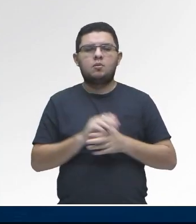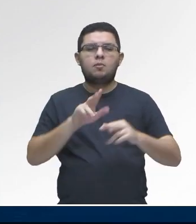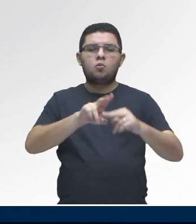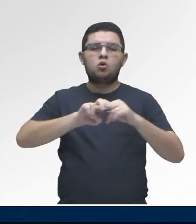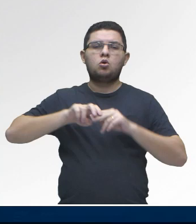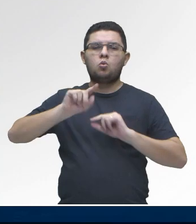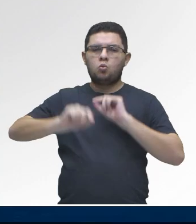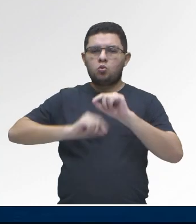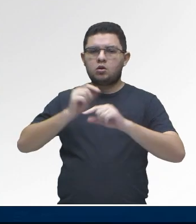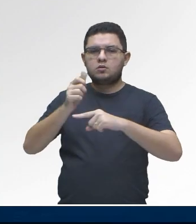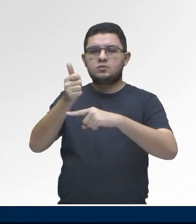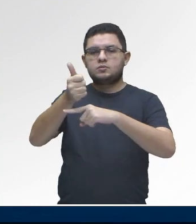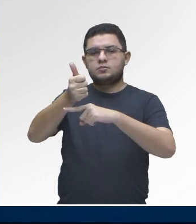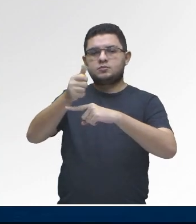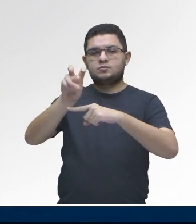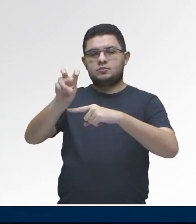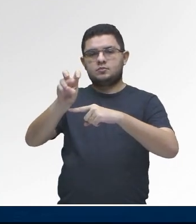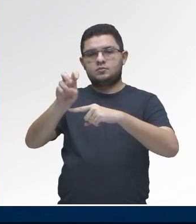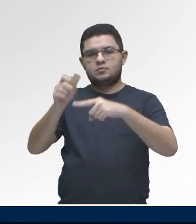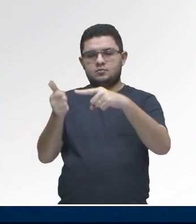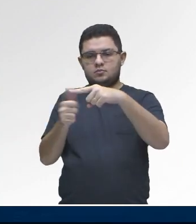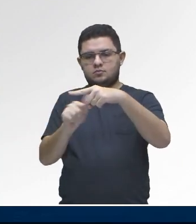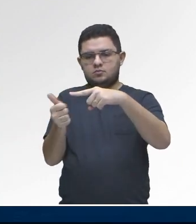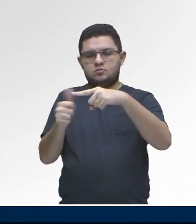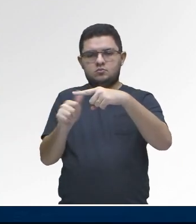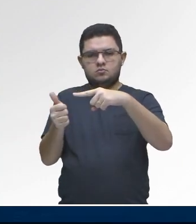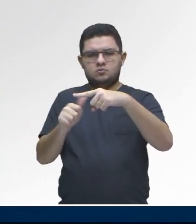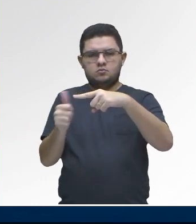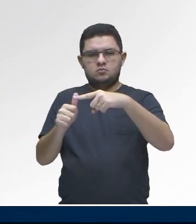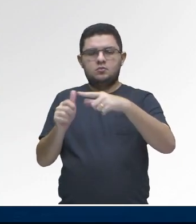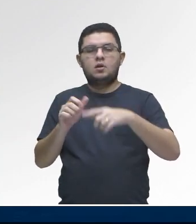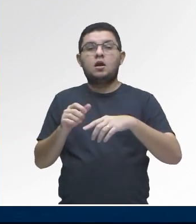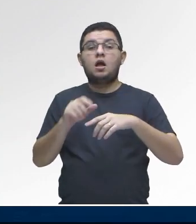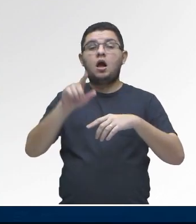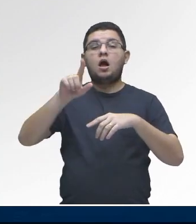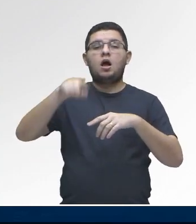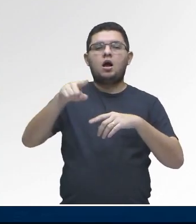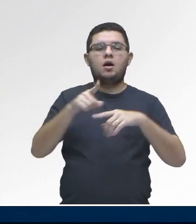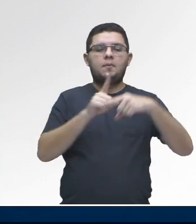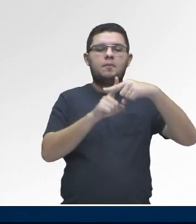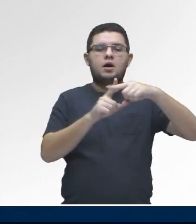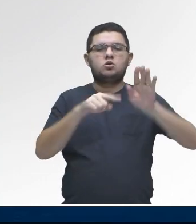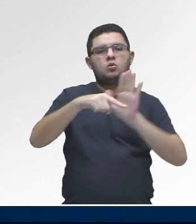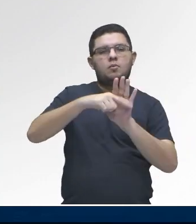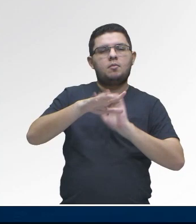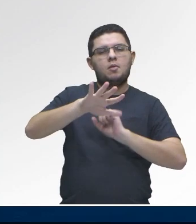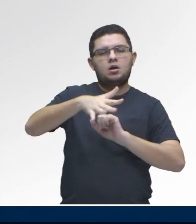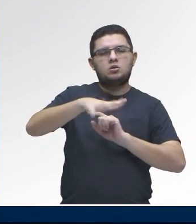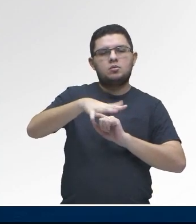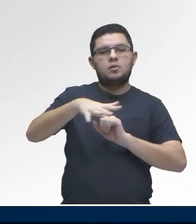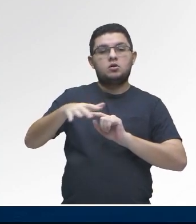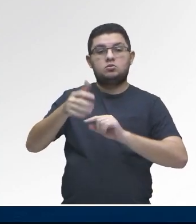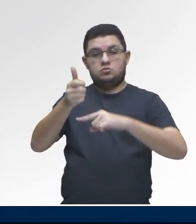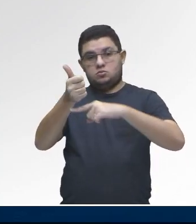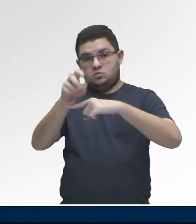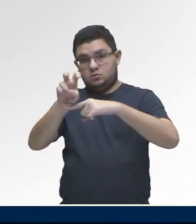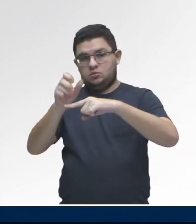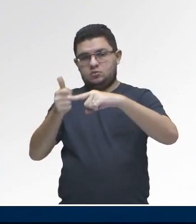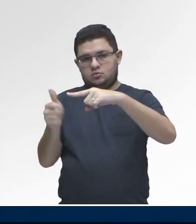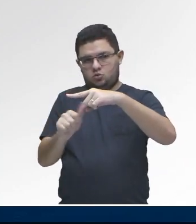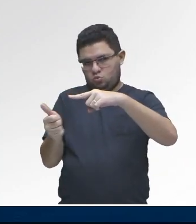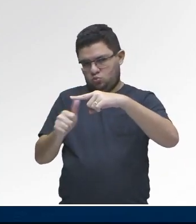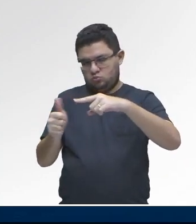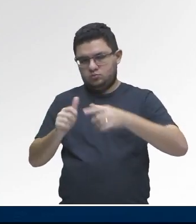mais 11, mais ou menos 15, né? Agora, quando você tem